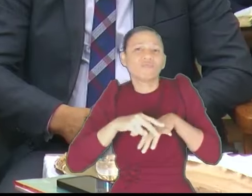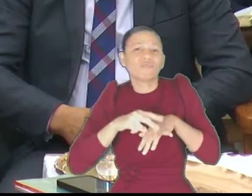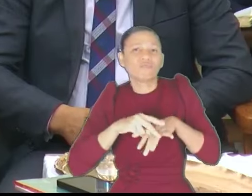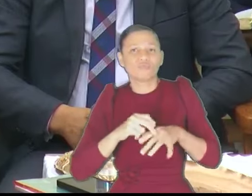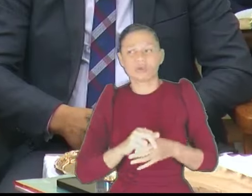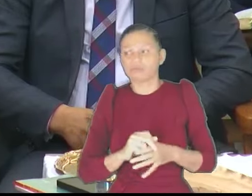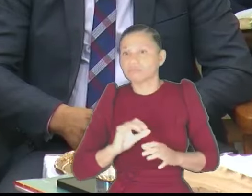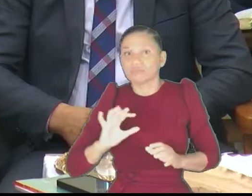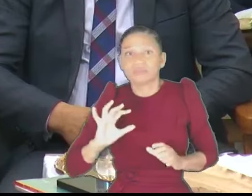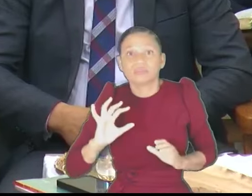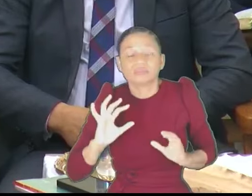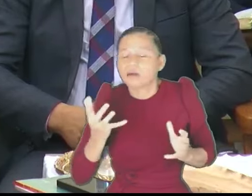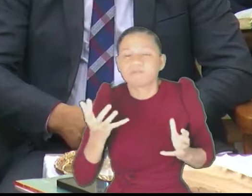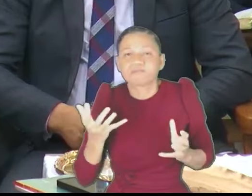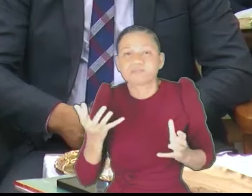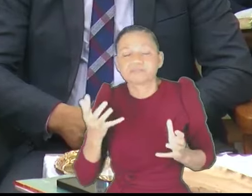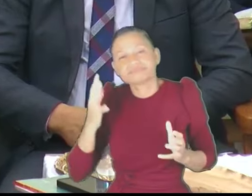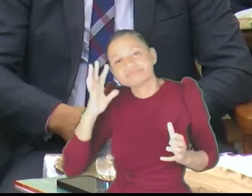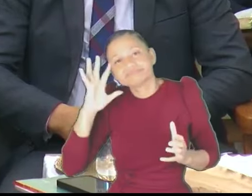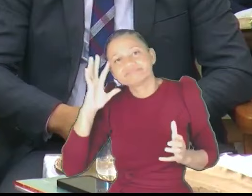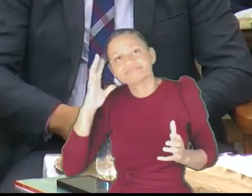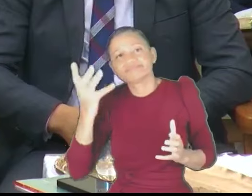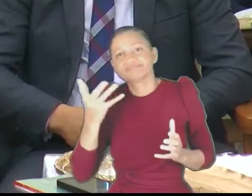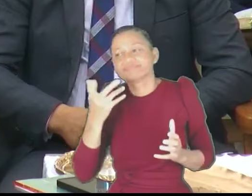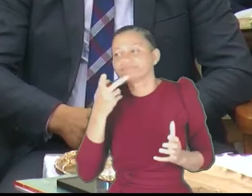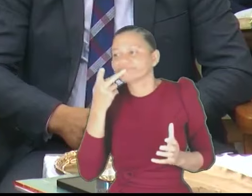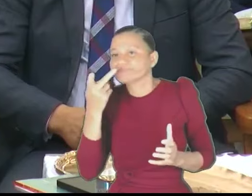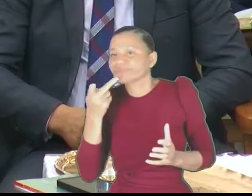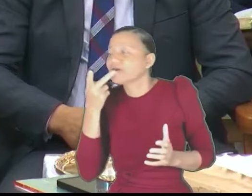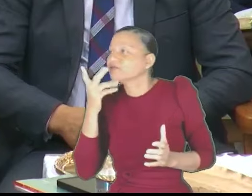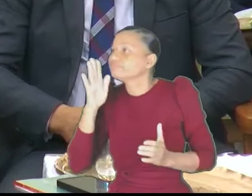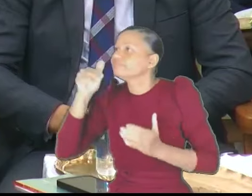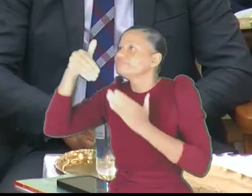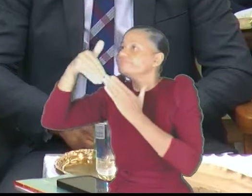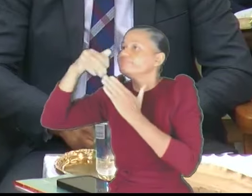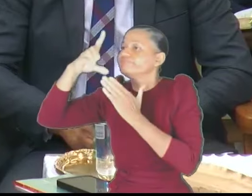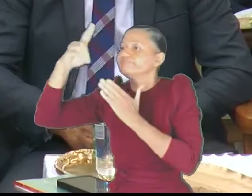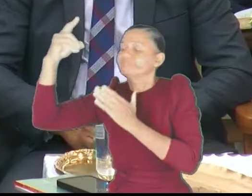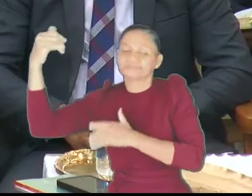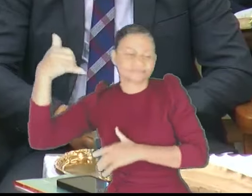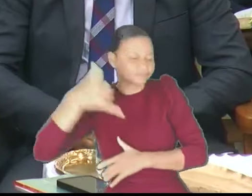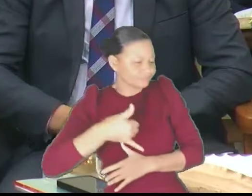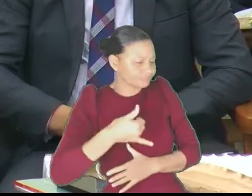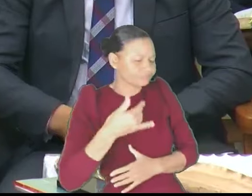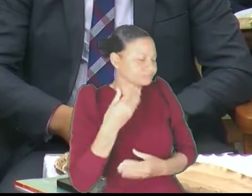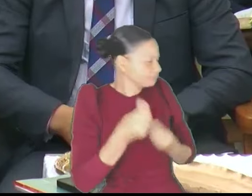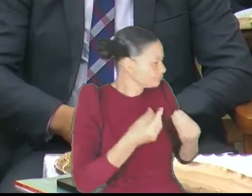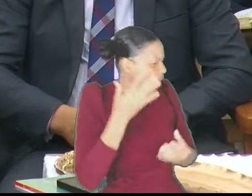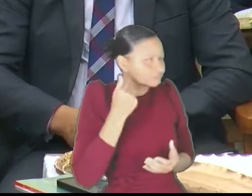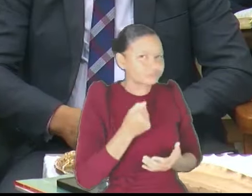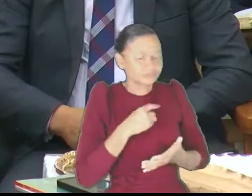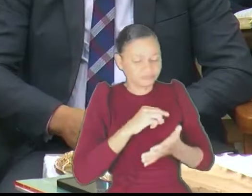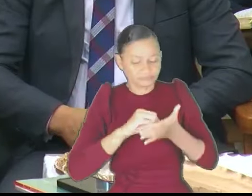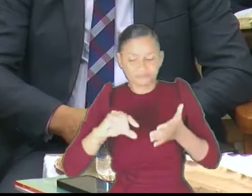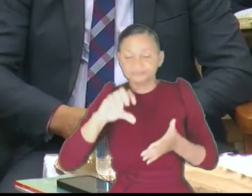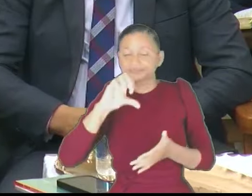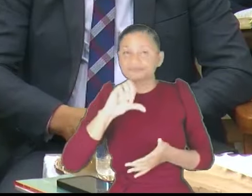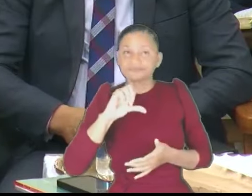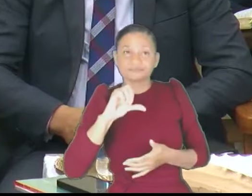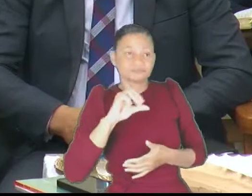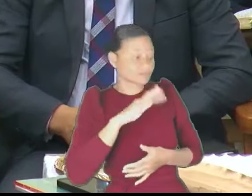de repente resolve falar com Deus, e Deus fala com ela. Como é que o senhor sabe, pastor? O verso 9, Deus disse